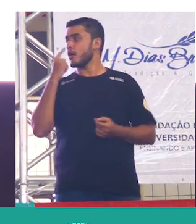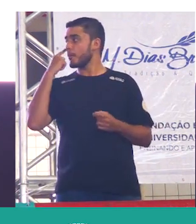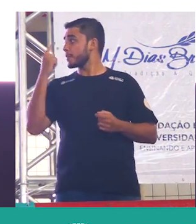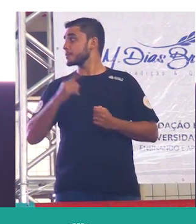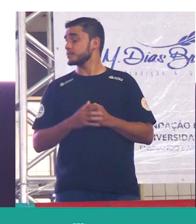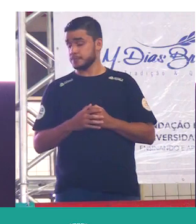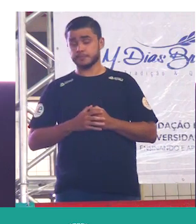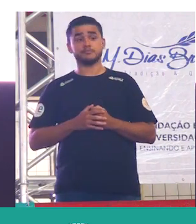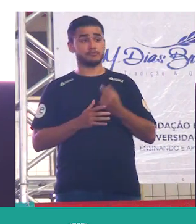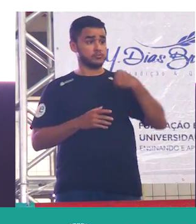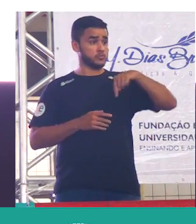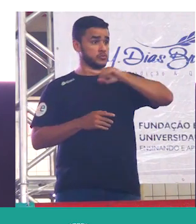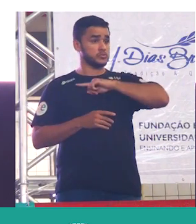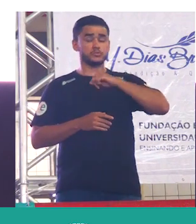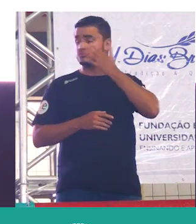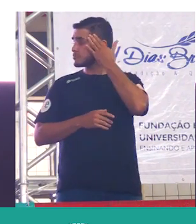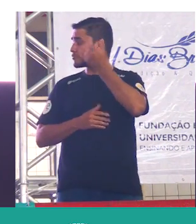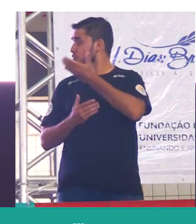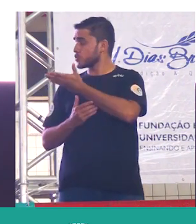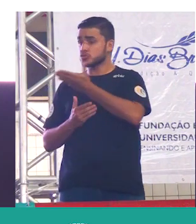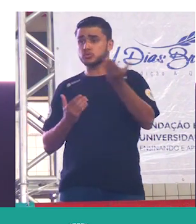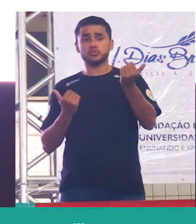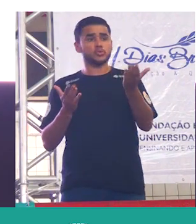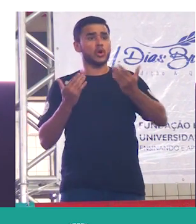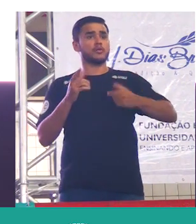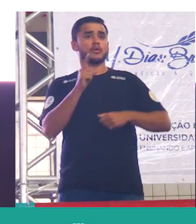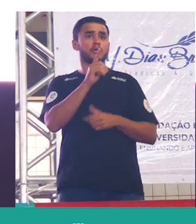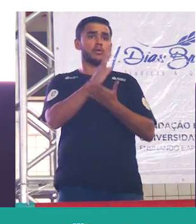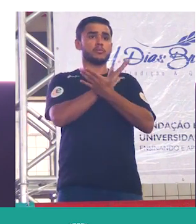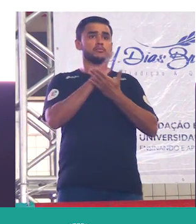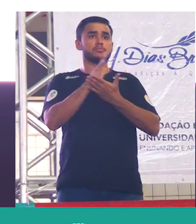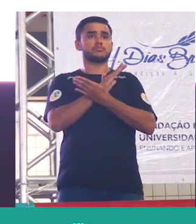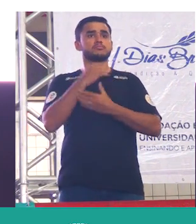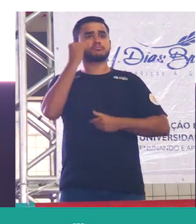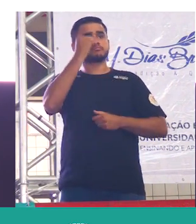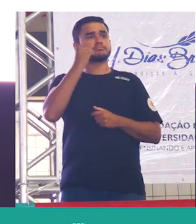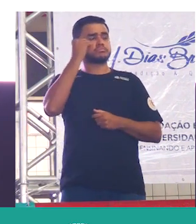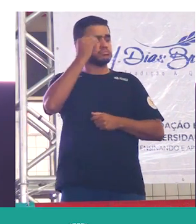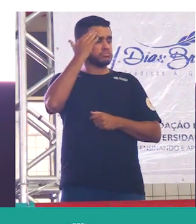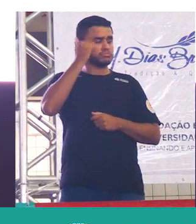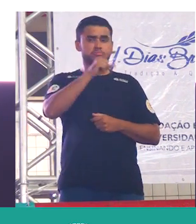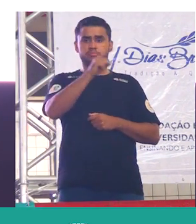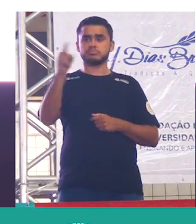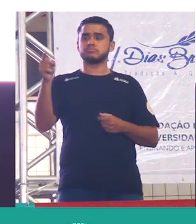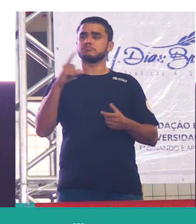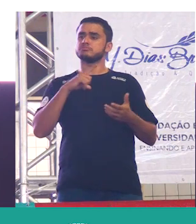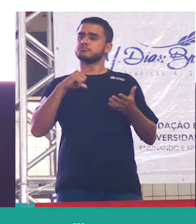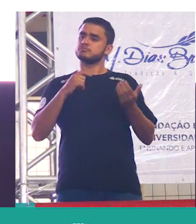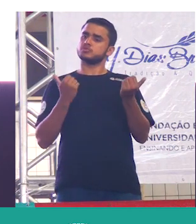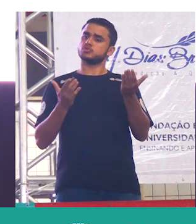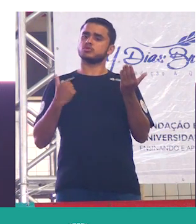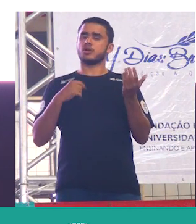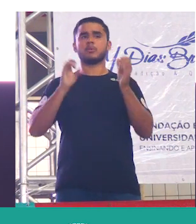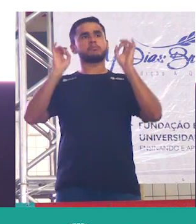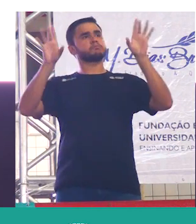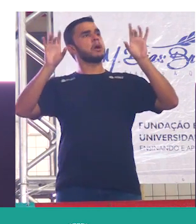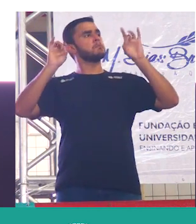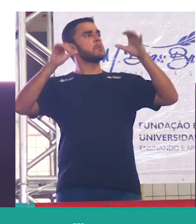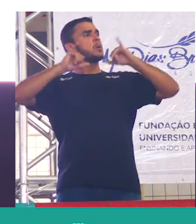estamos aqui, um pouco mais novos ou um pouco mais experientes, estamos vendo muitas